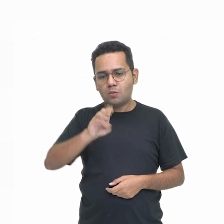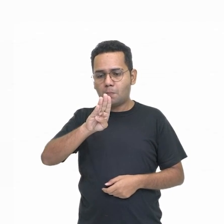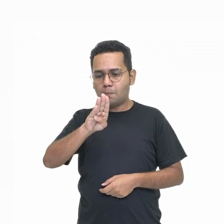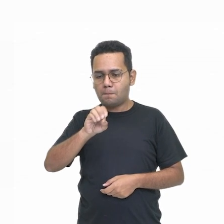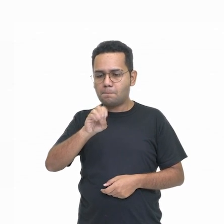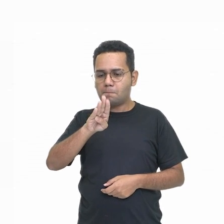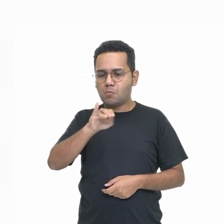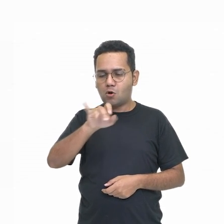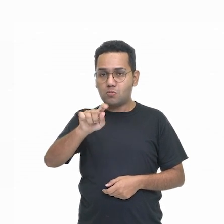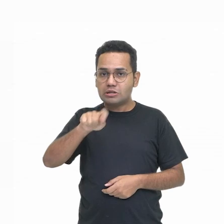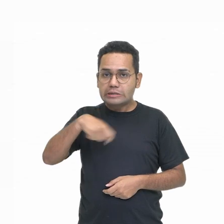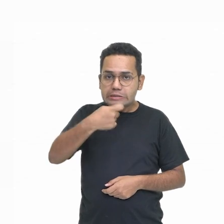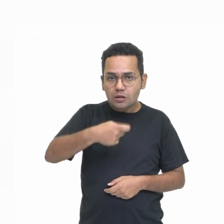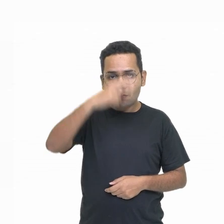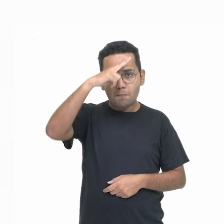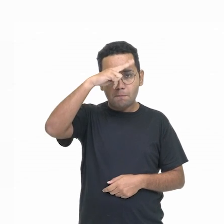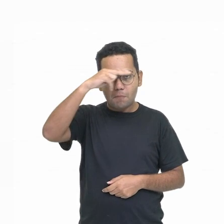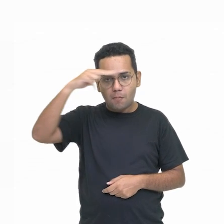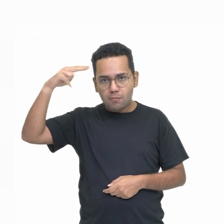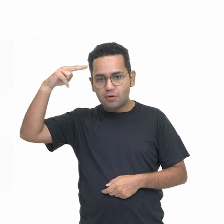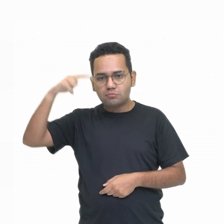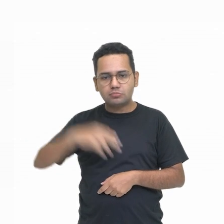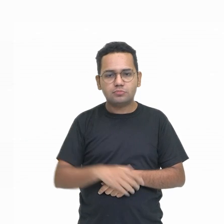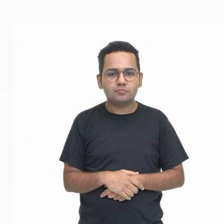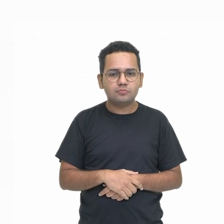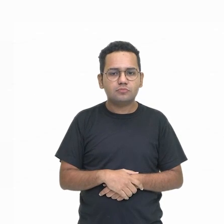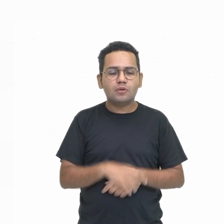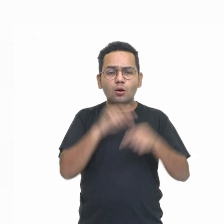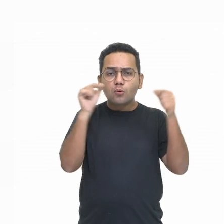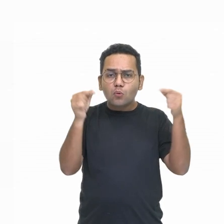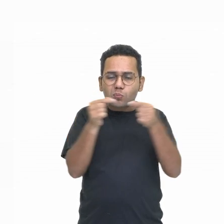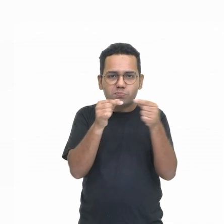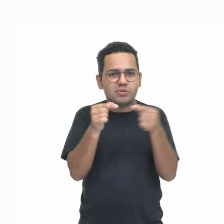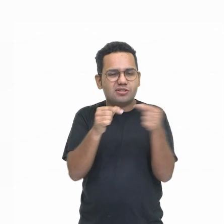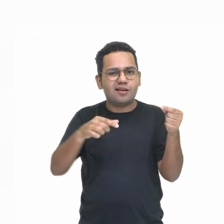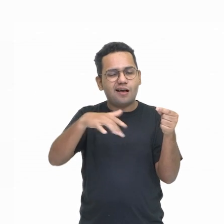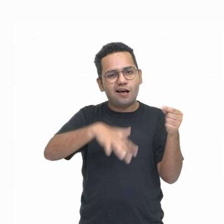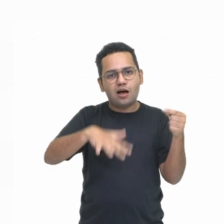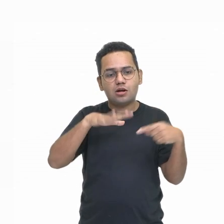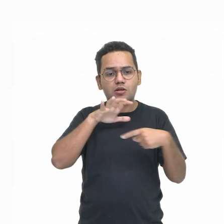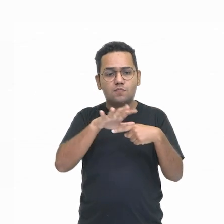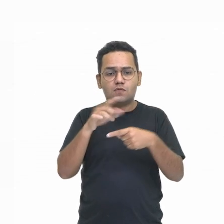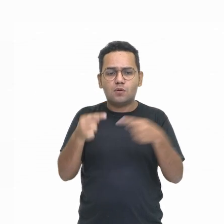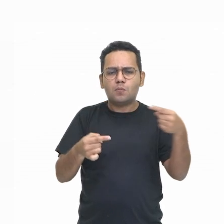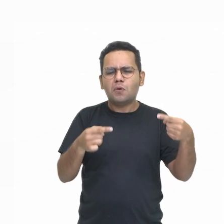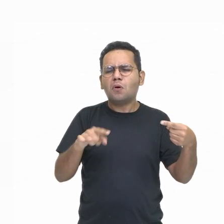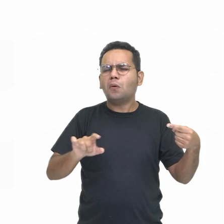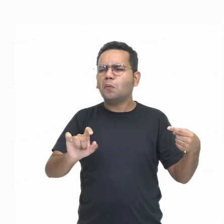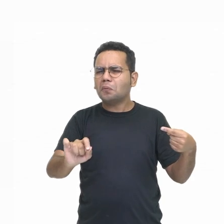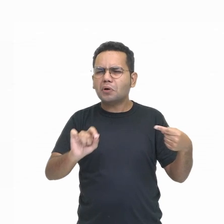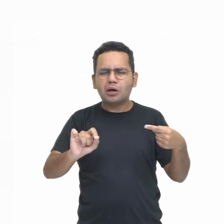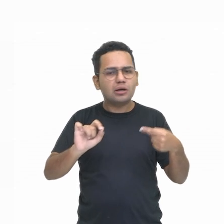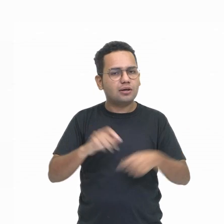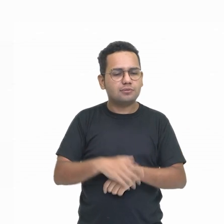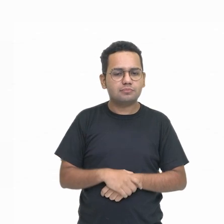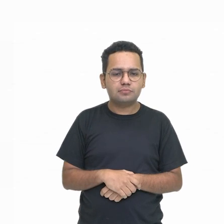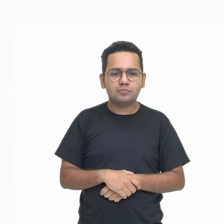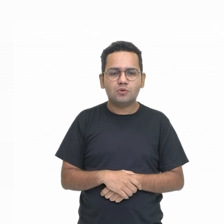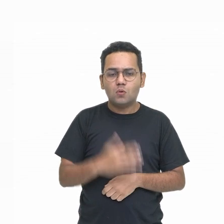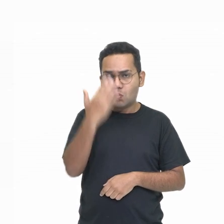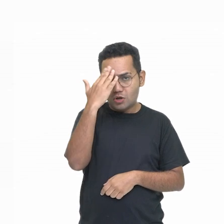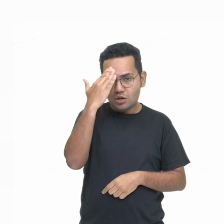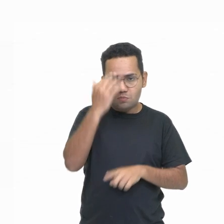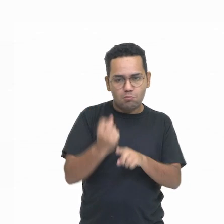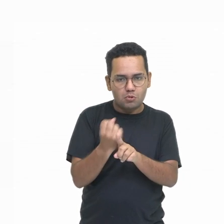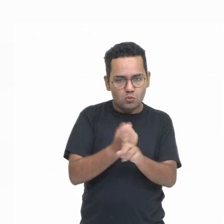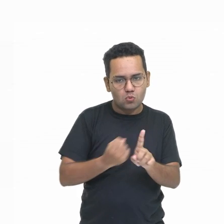constitui o poder político, ou seja, o consenso social de que aquele que detém